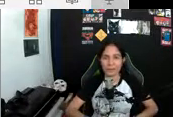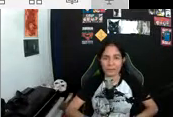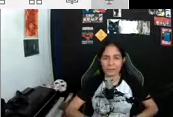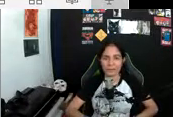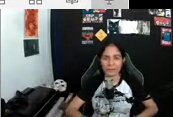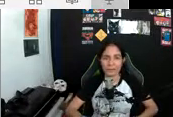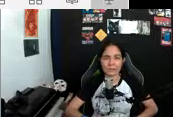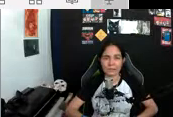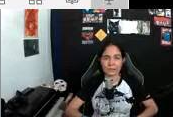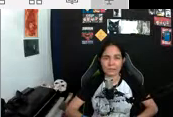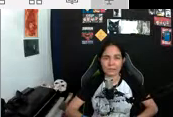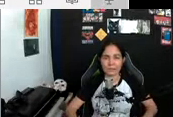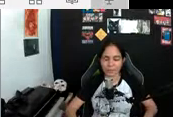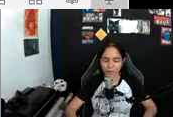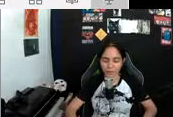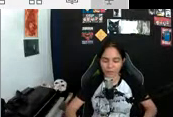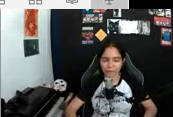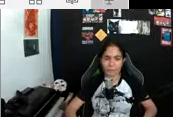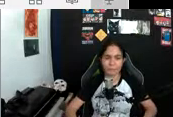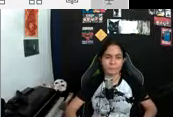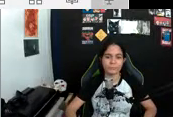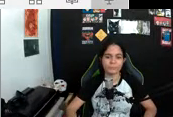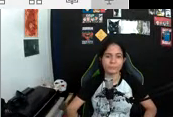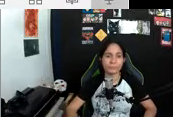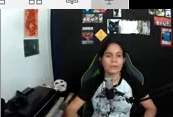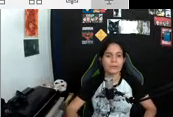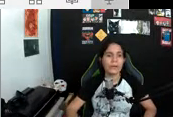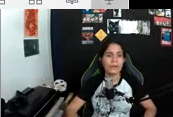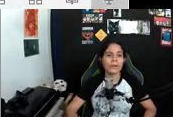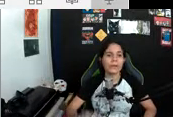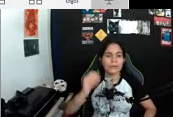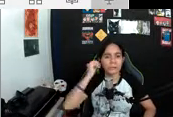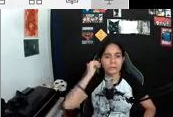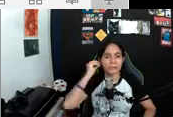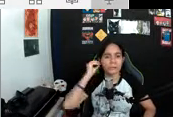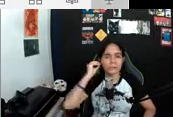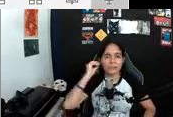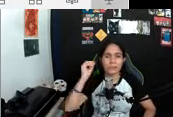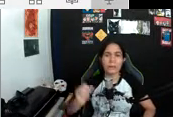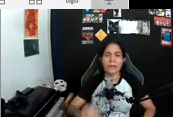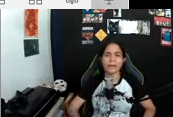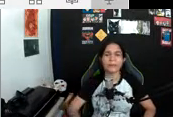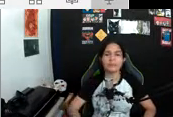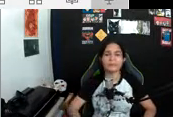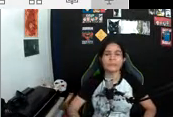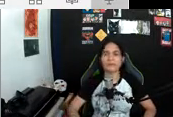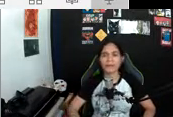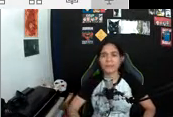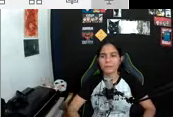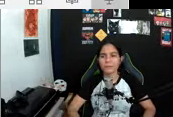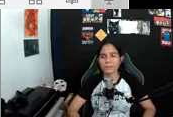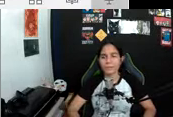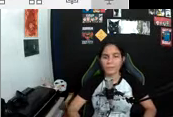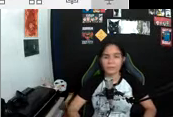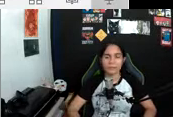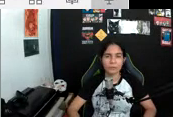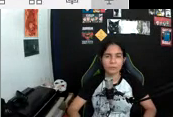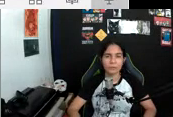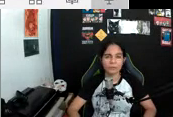atividades que eles vão estar exercendo, seja ele de qualquer profissão. Então, os conselhos de enfermagem buscam, através